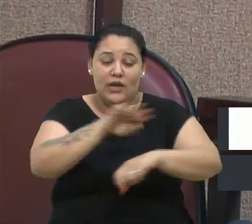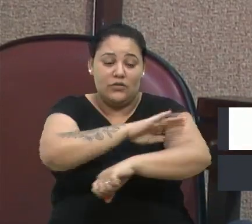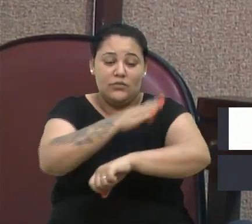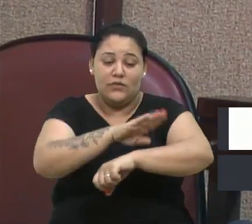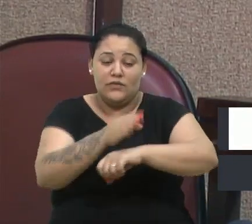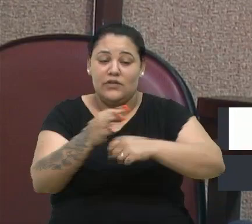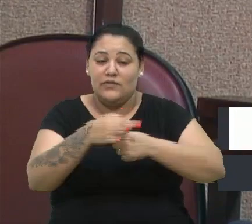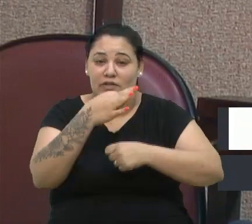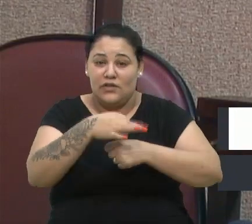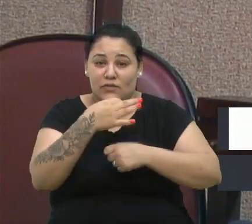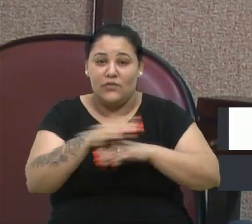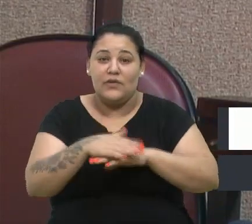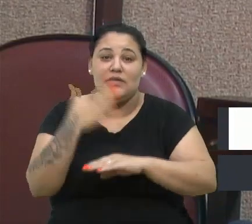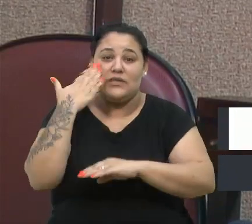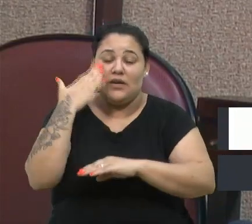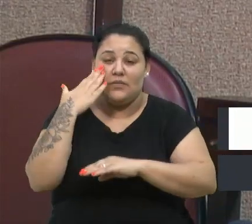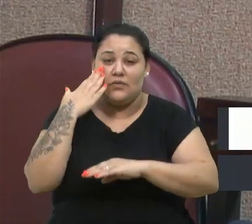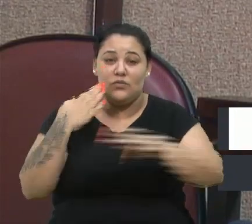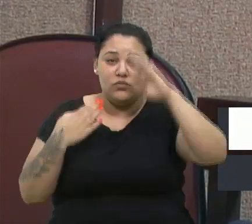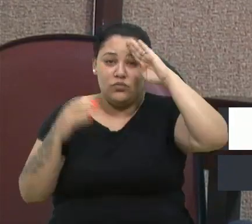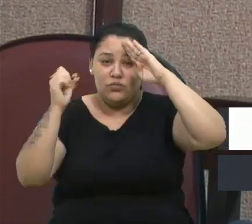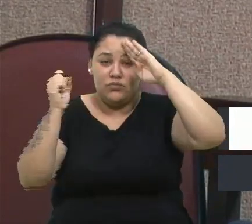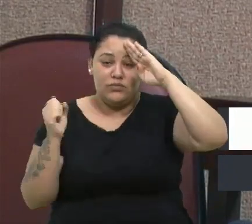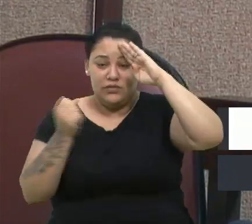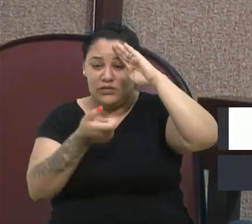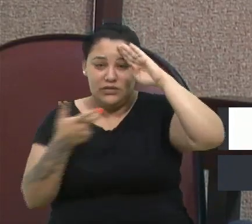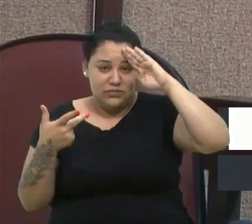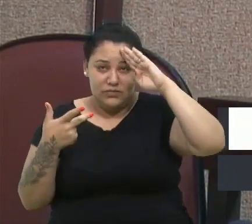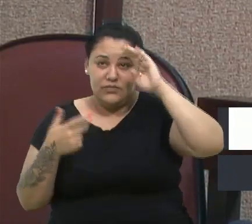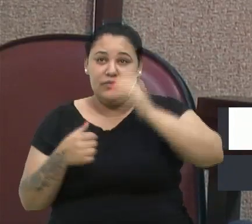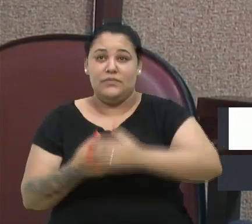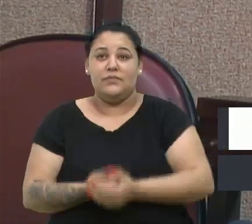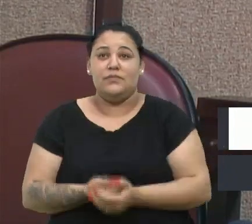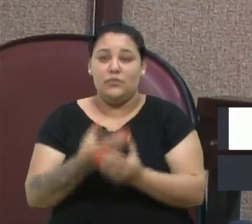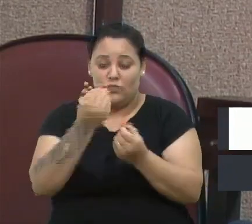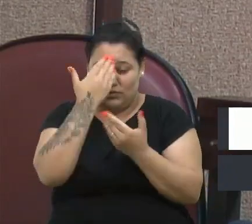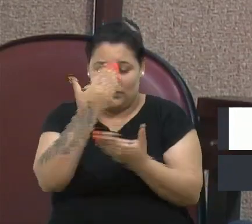o monumento ao imigrante e assim por diante. Muito obrigado, senhor presidente. Obrigado, vereador Zé.